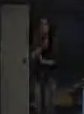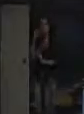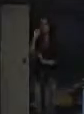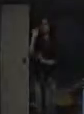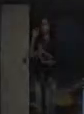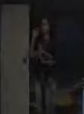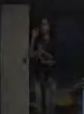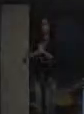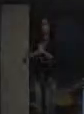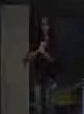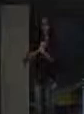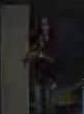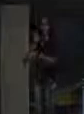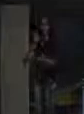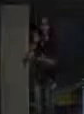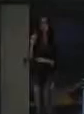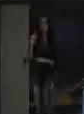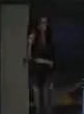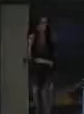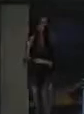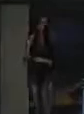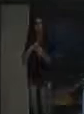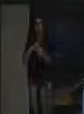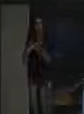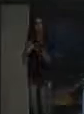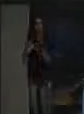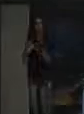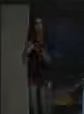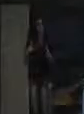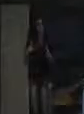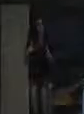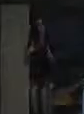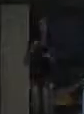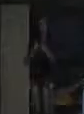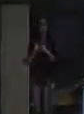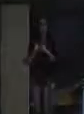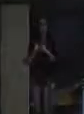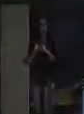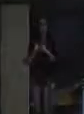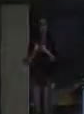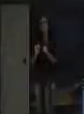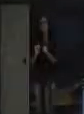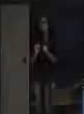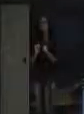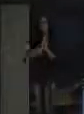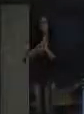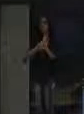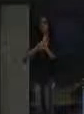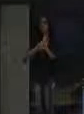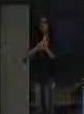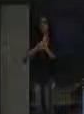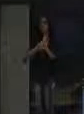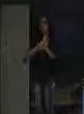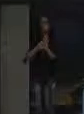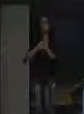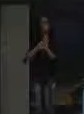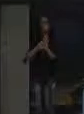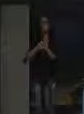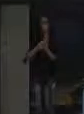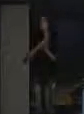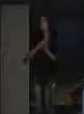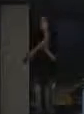088/2017 dispõe sobre autorização ao Poder Executivo Municipal para abertura de crédito adicionais suplementares a